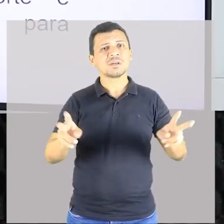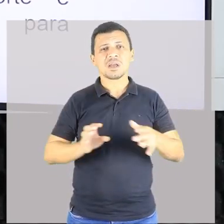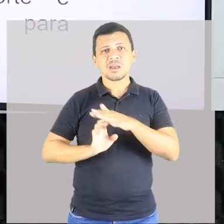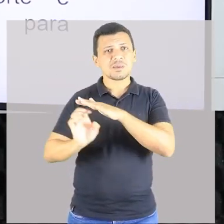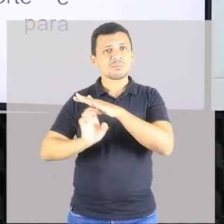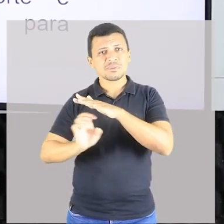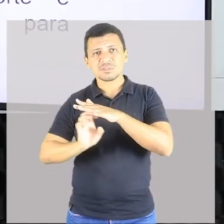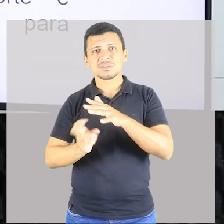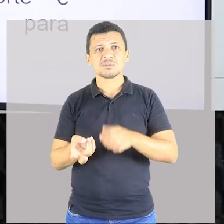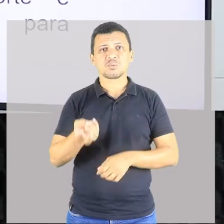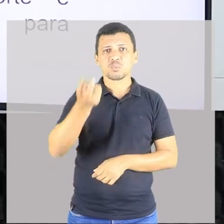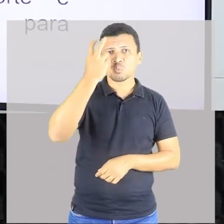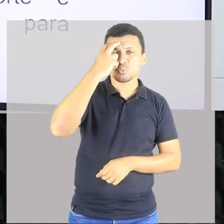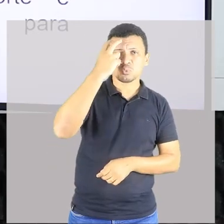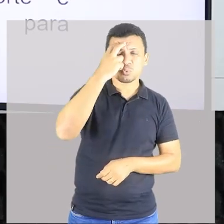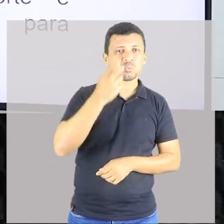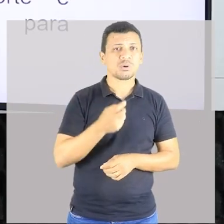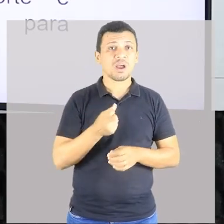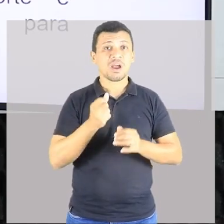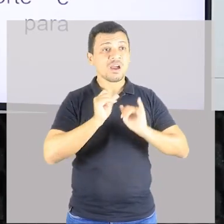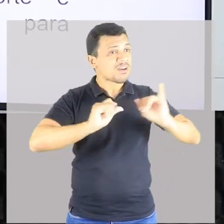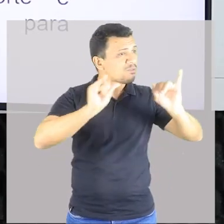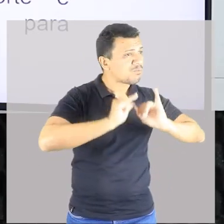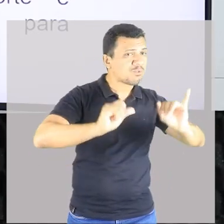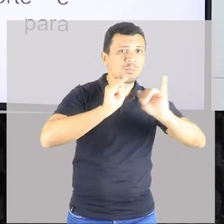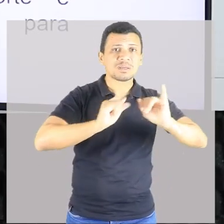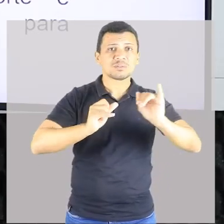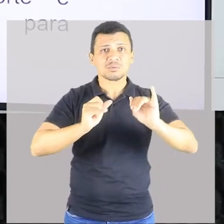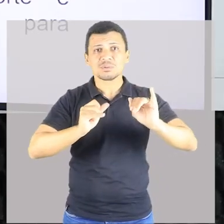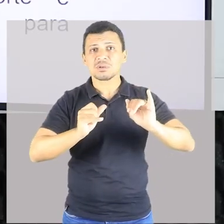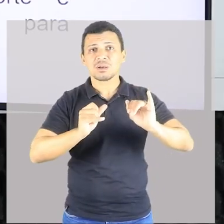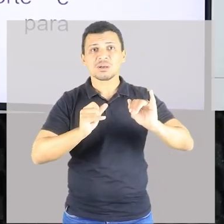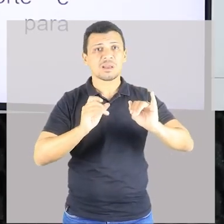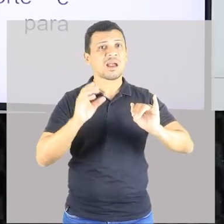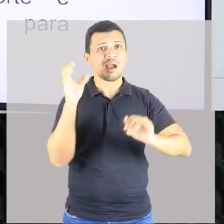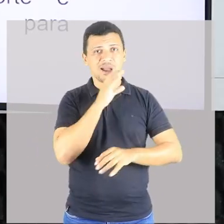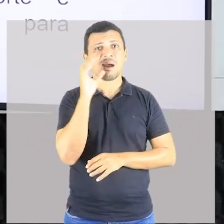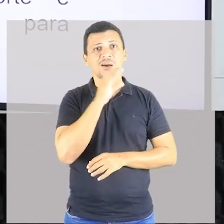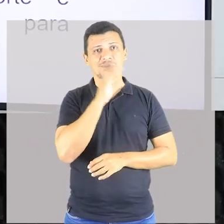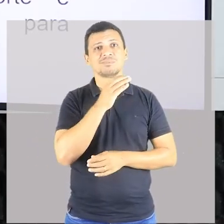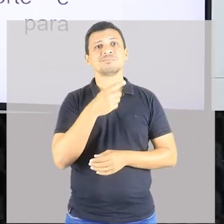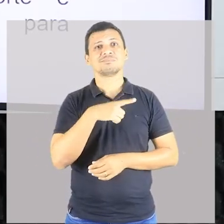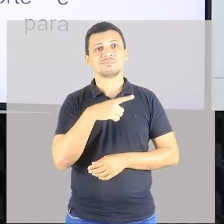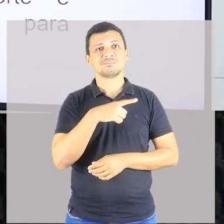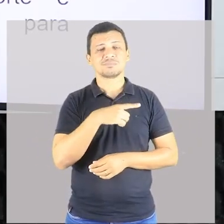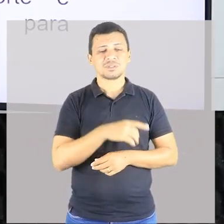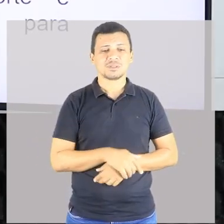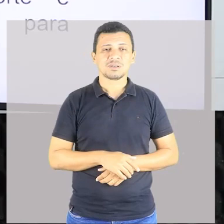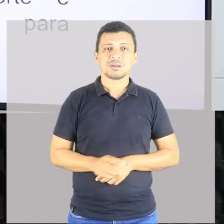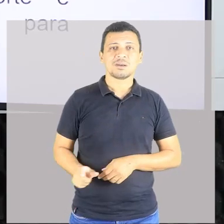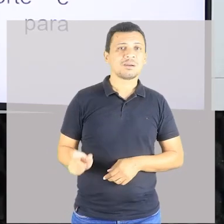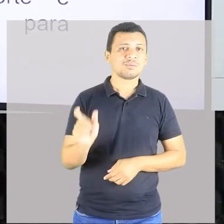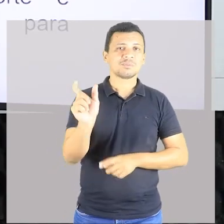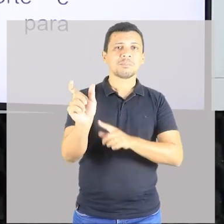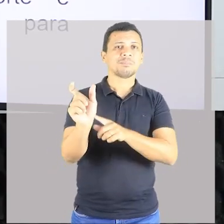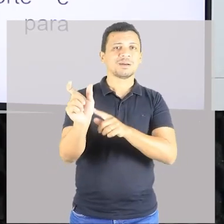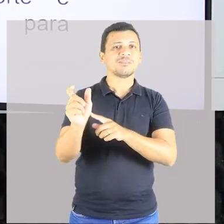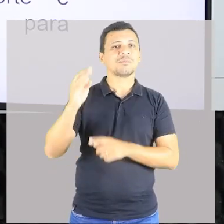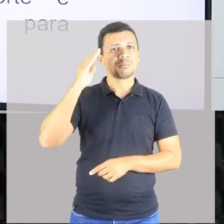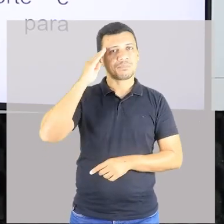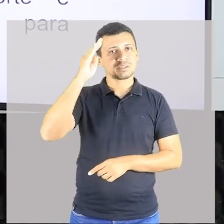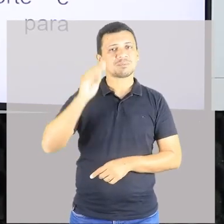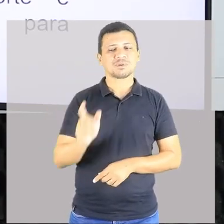empresas, cultura, informações circulam de maneira muito intensa. Aí eu chego numa palavra-chave para